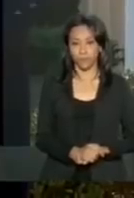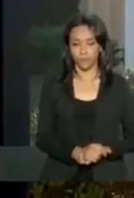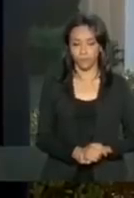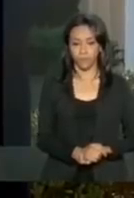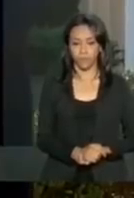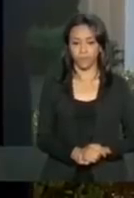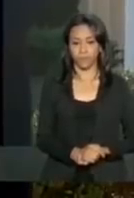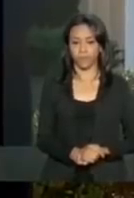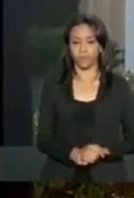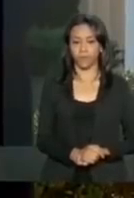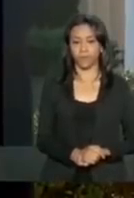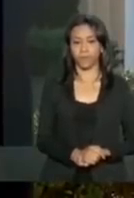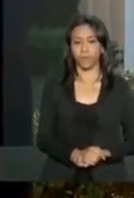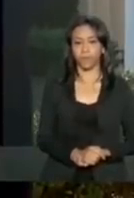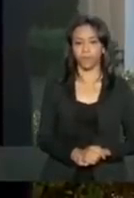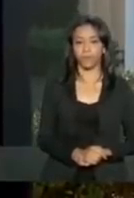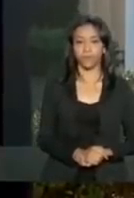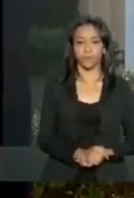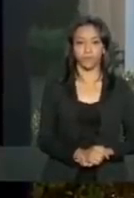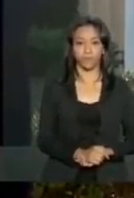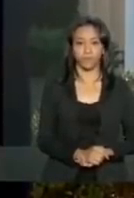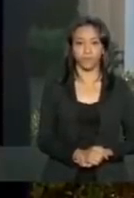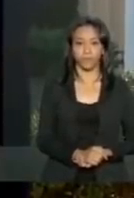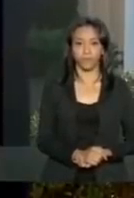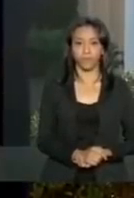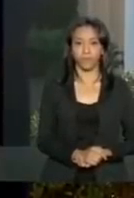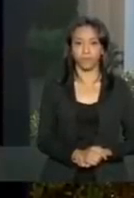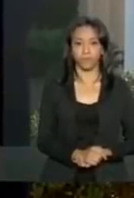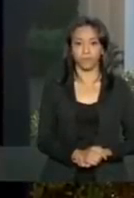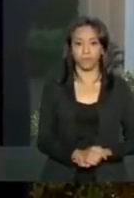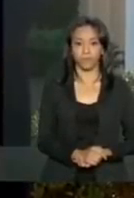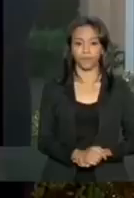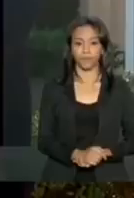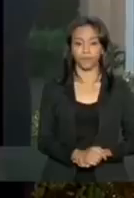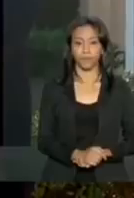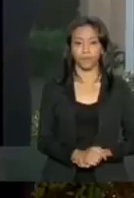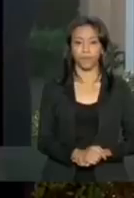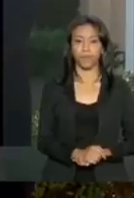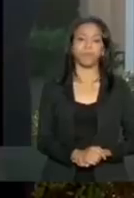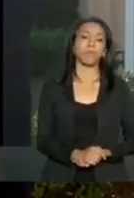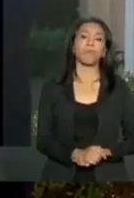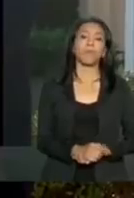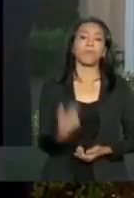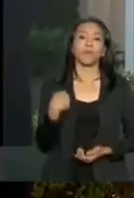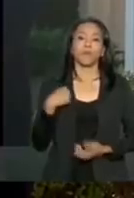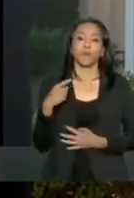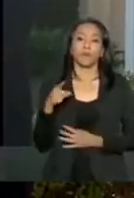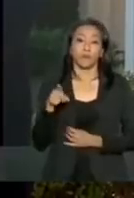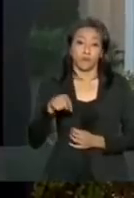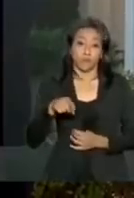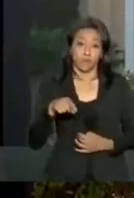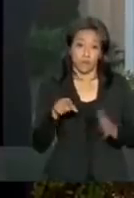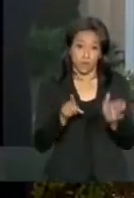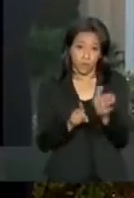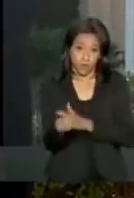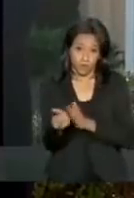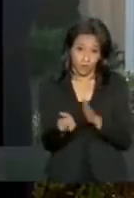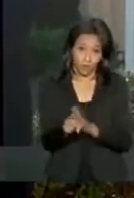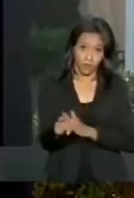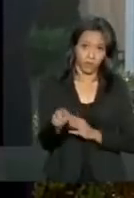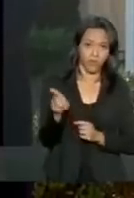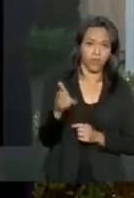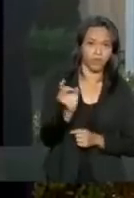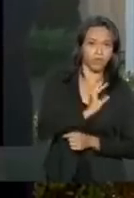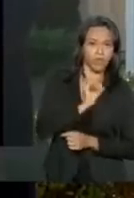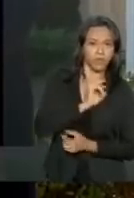On Venezuela, you did the tough sanctions and you sent Perto de sair. Será que o senhor tem medo de perder esse impulso e